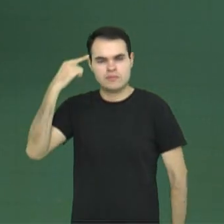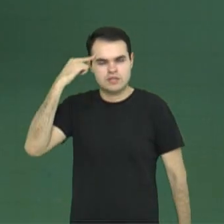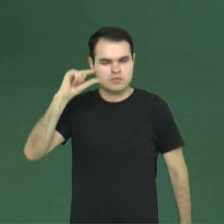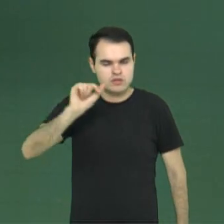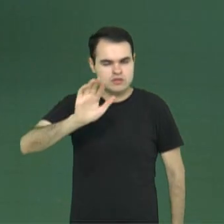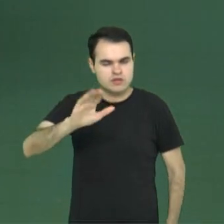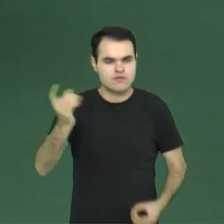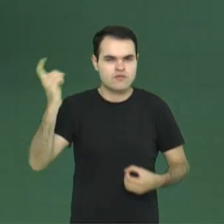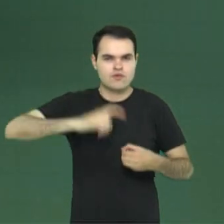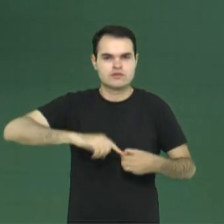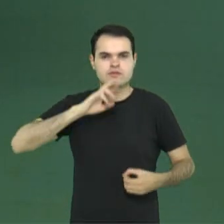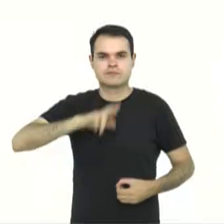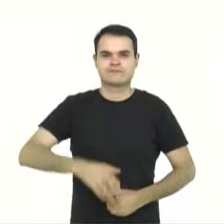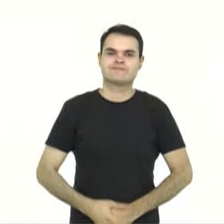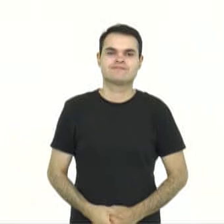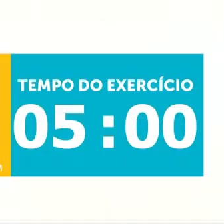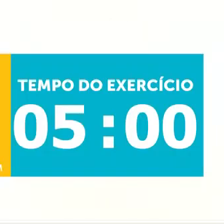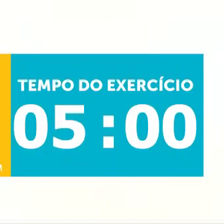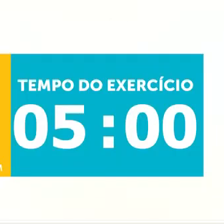pouquinho que a gente já retorna com a resposta.